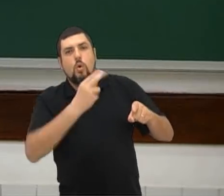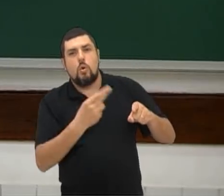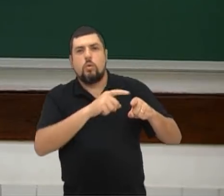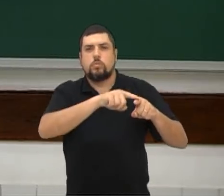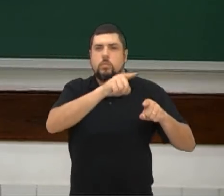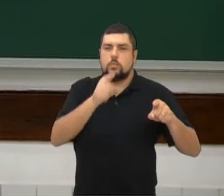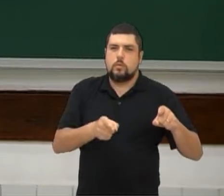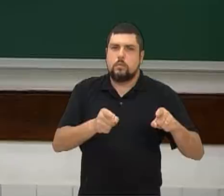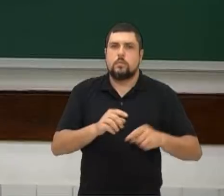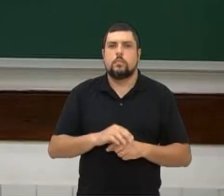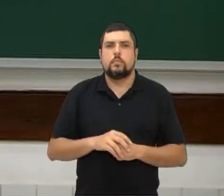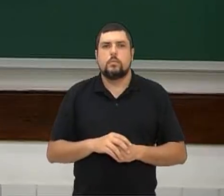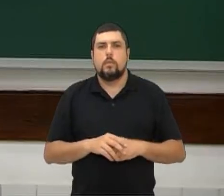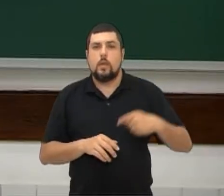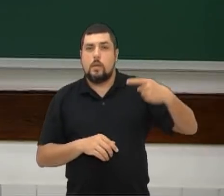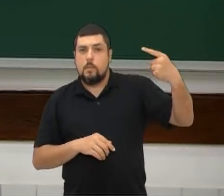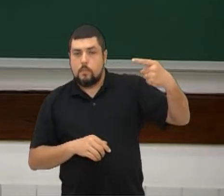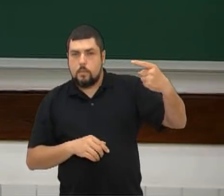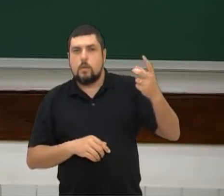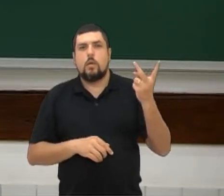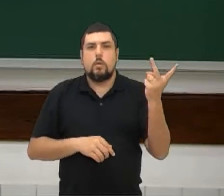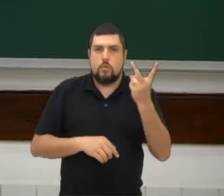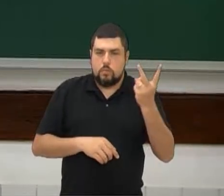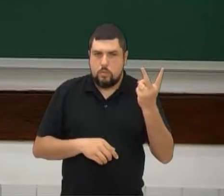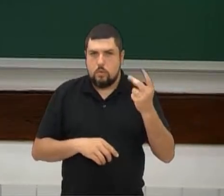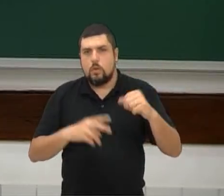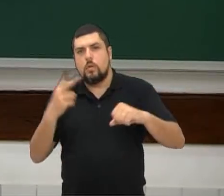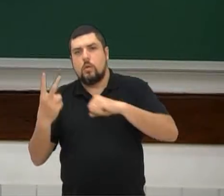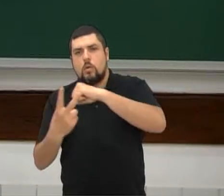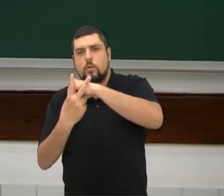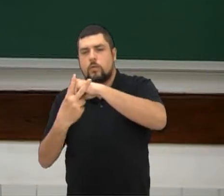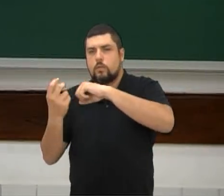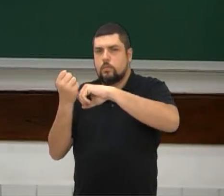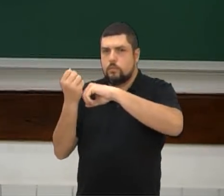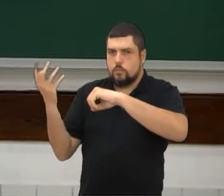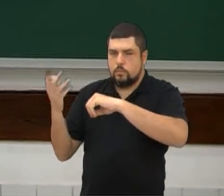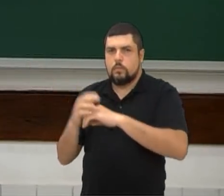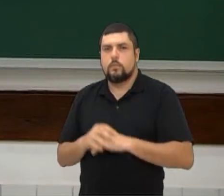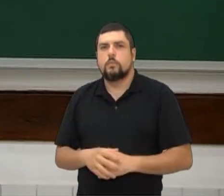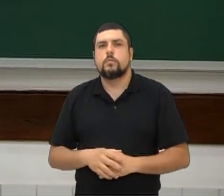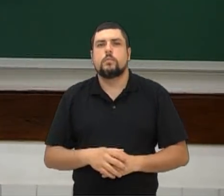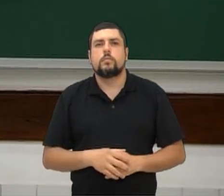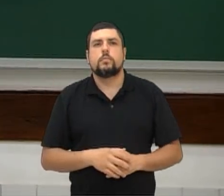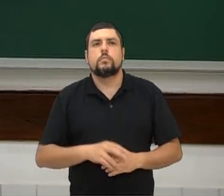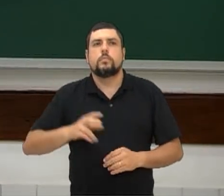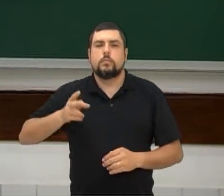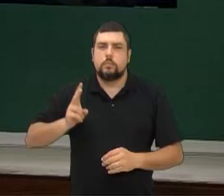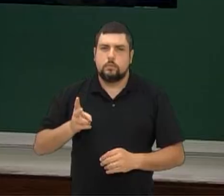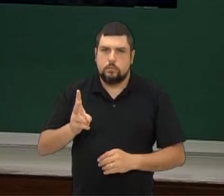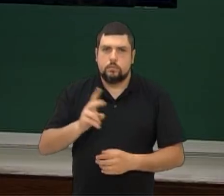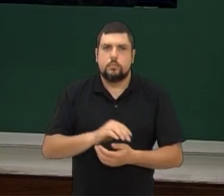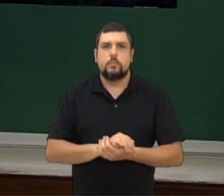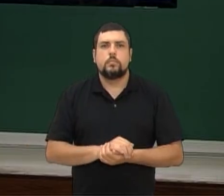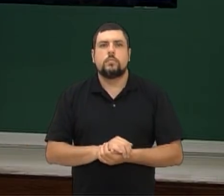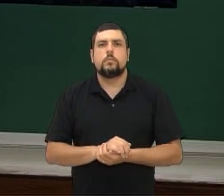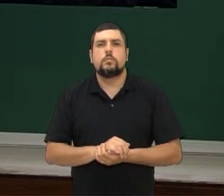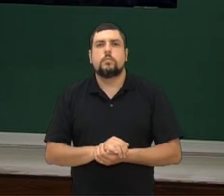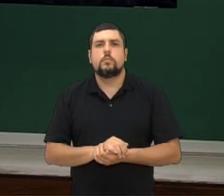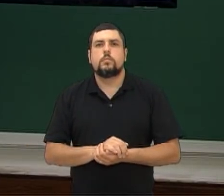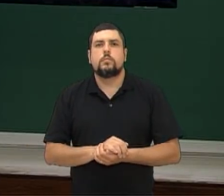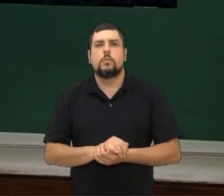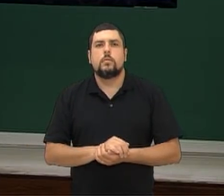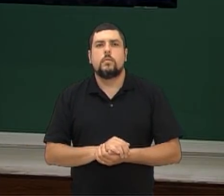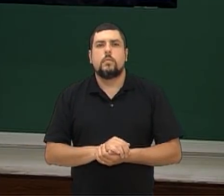Lá na minha primeira frase, são os dois, por isso o verbo fica no plural. Continuando, eu tenho